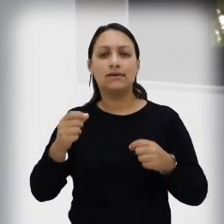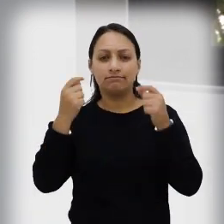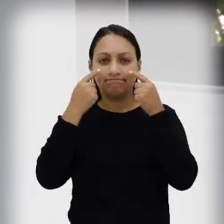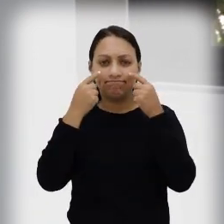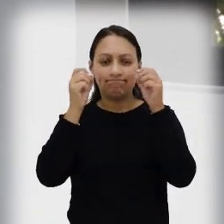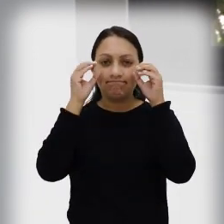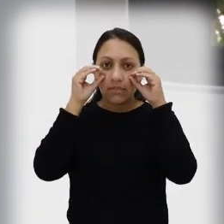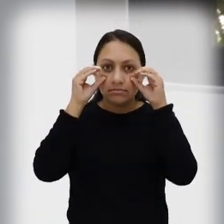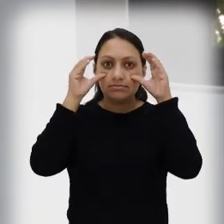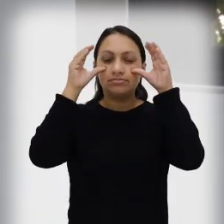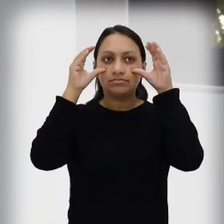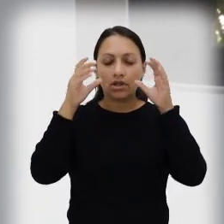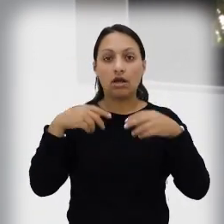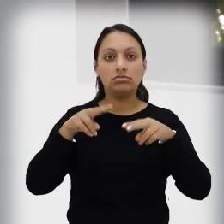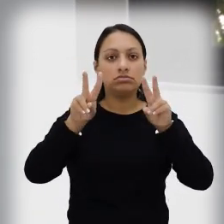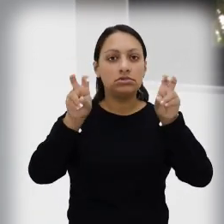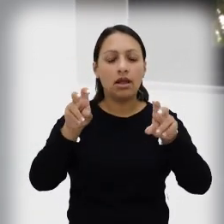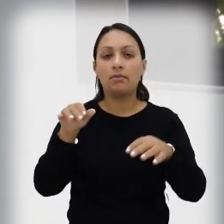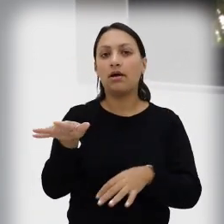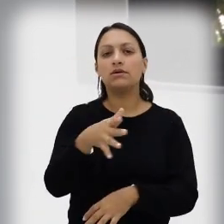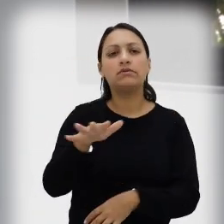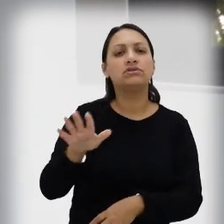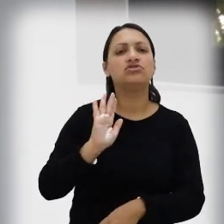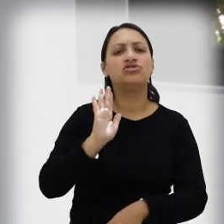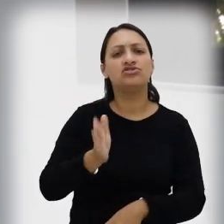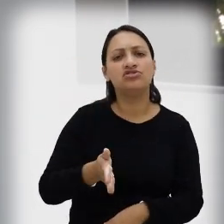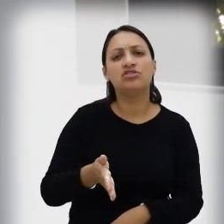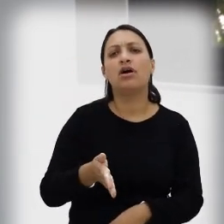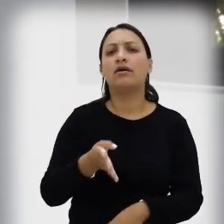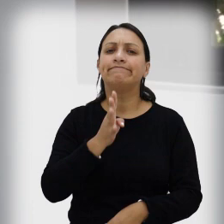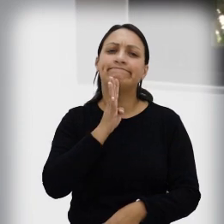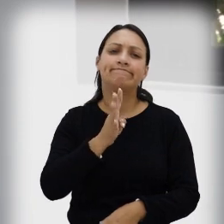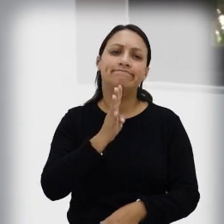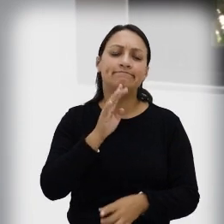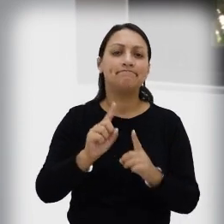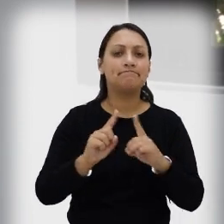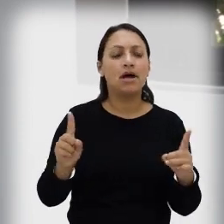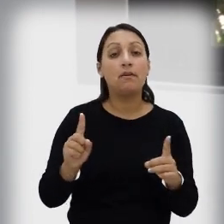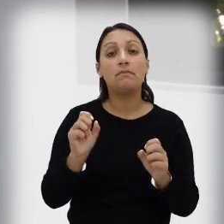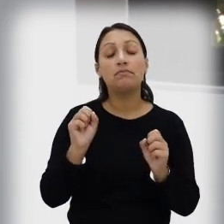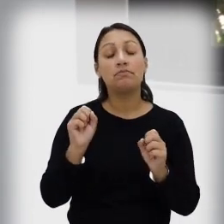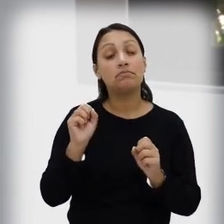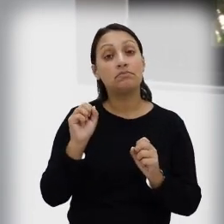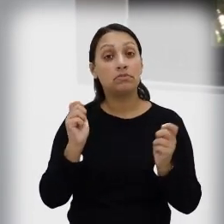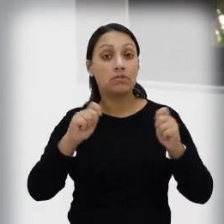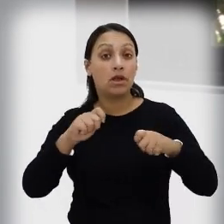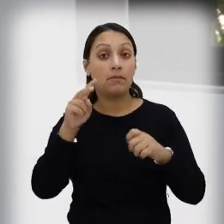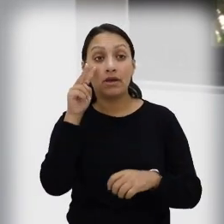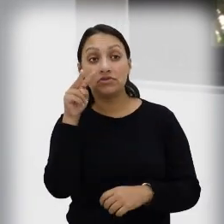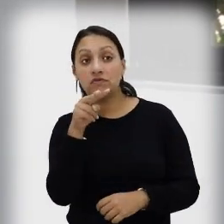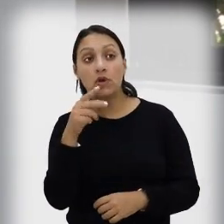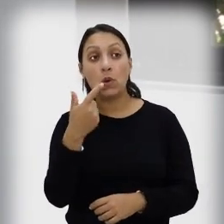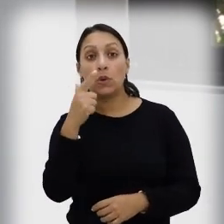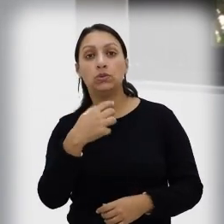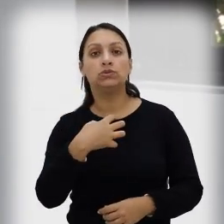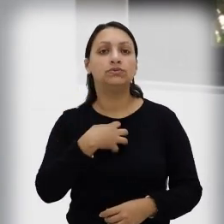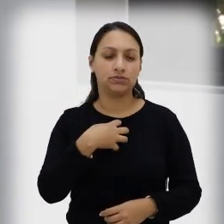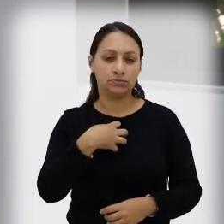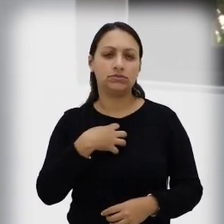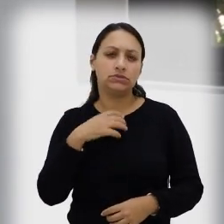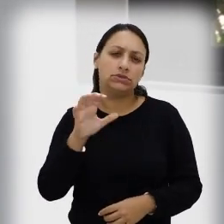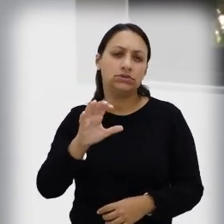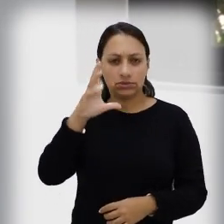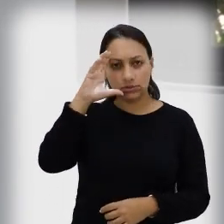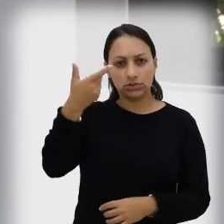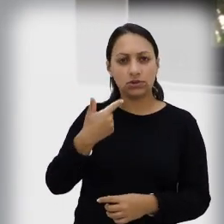seu olho, né, para um tema que daqui a pouco possa ser um tema já de conhecimento, mas você pode enxergar com uma outra vertente. Né? E isso tem